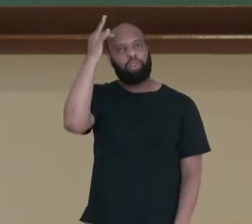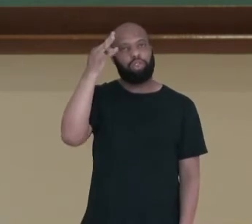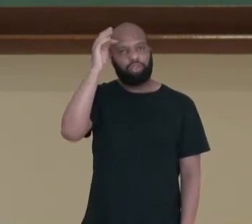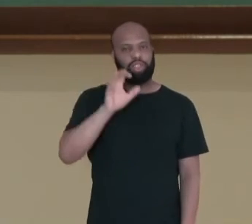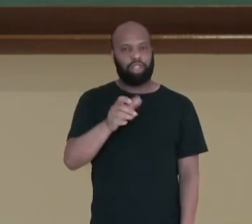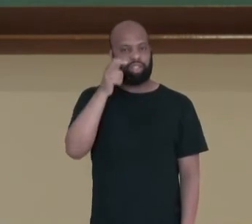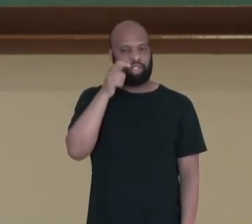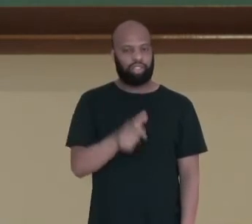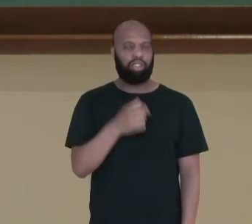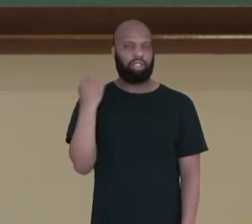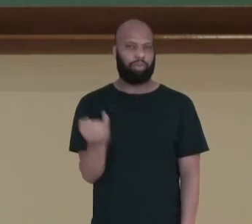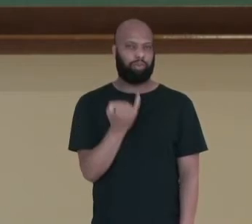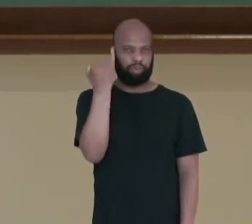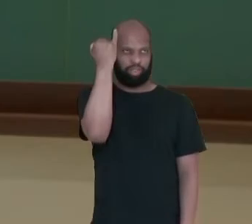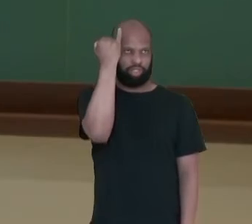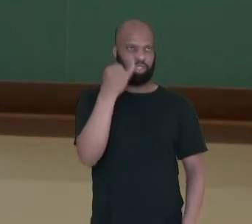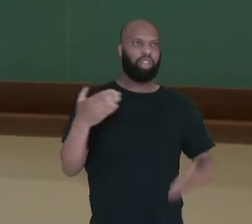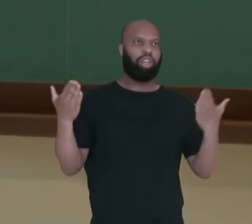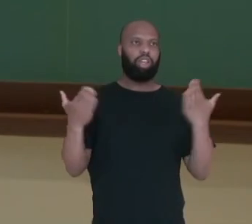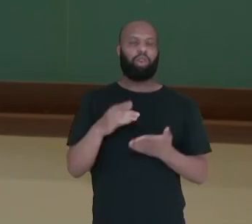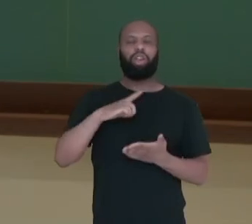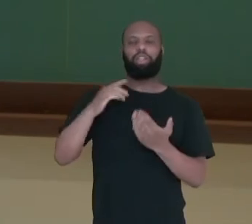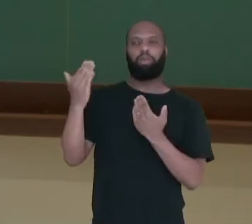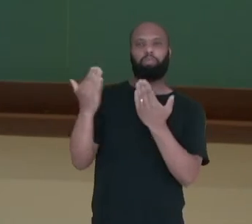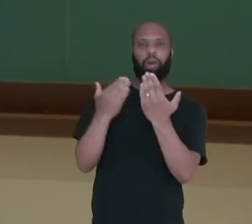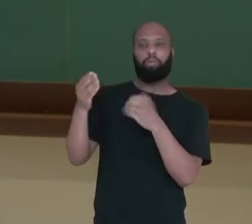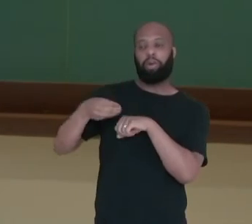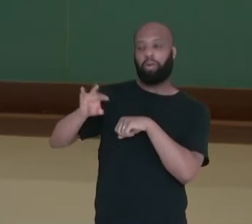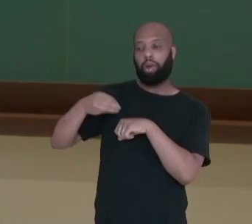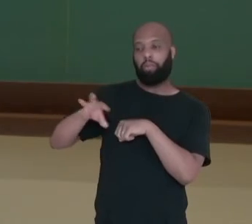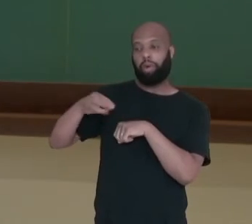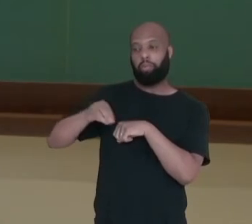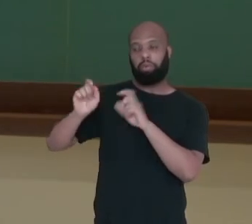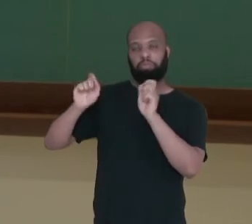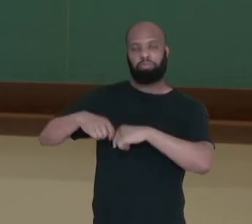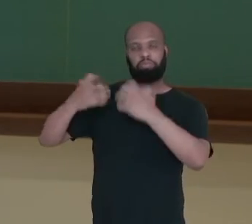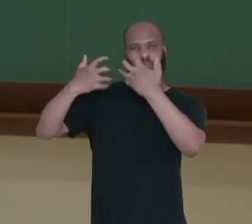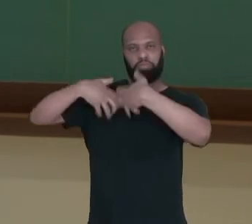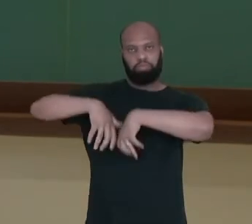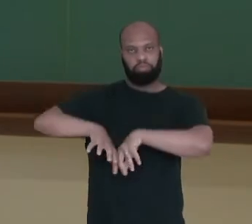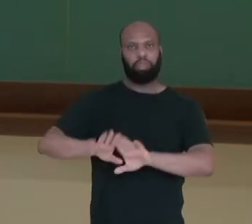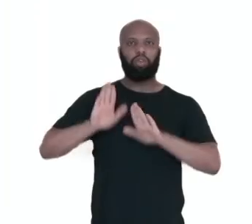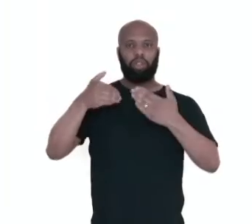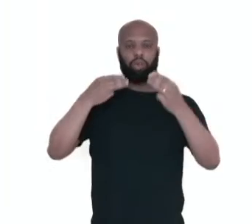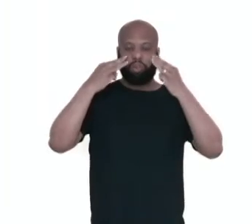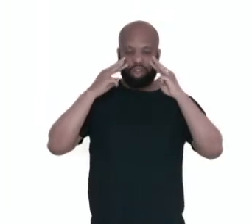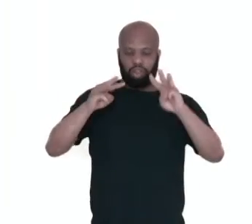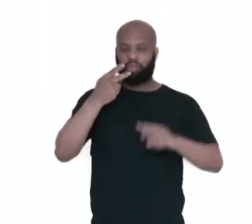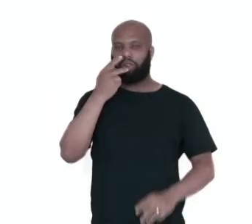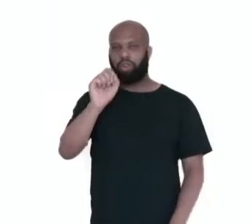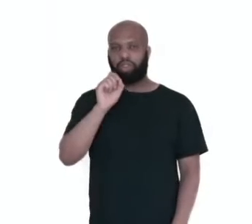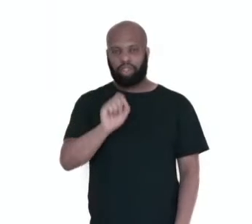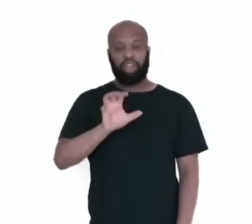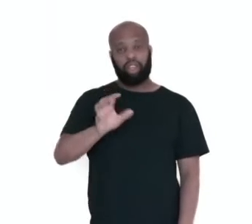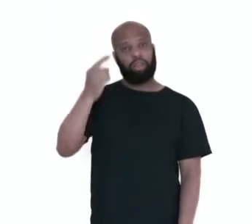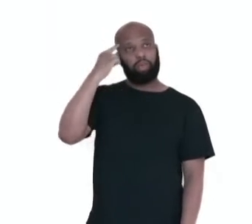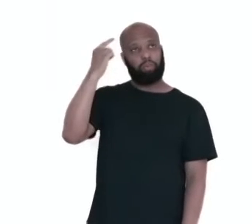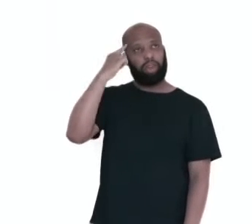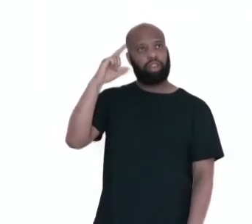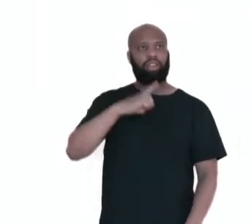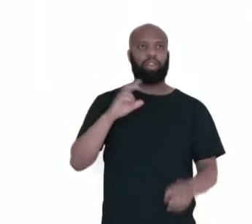muito interessante, tá? Vou deixar aqui para vocês uma possibilidade de reflexão. Então, para Maquiavel, essa ideia